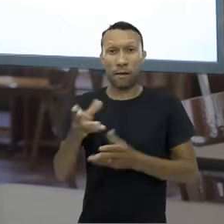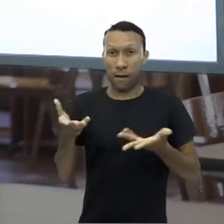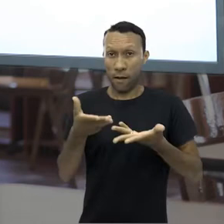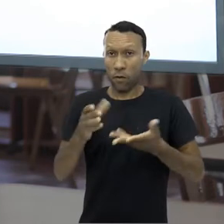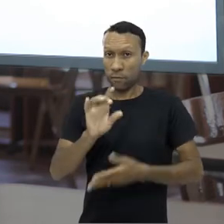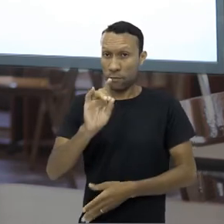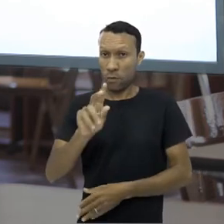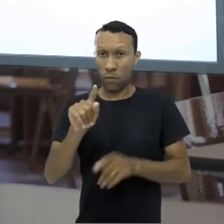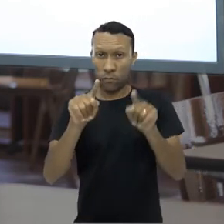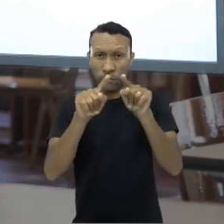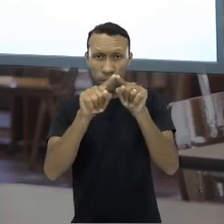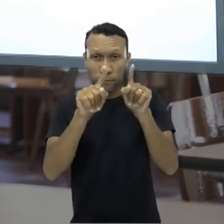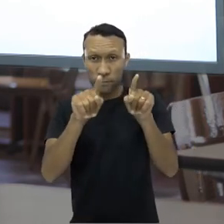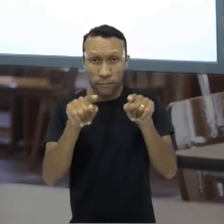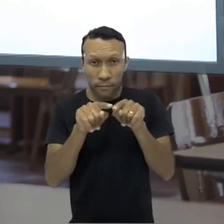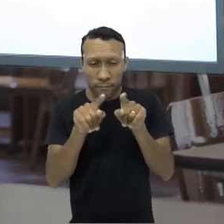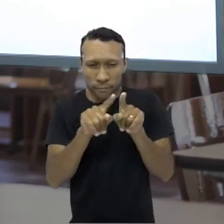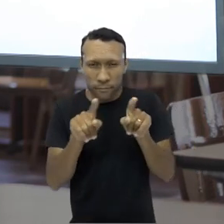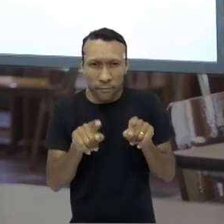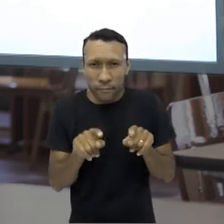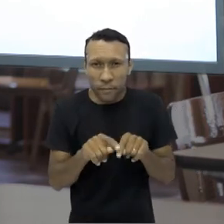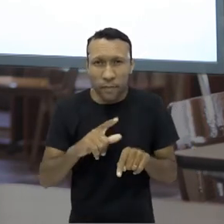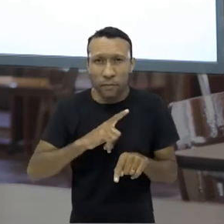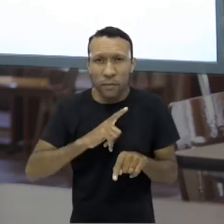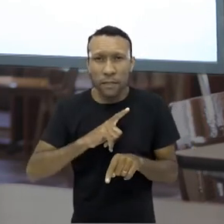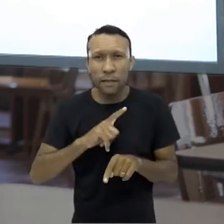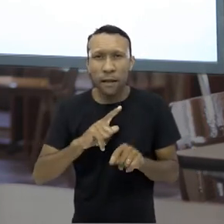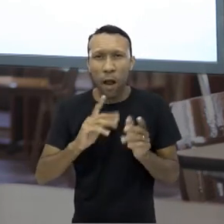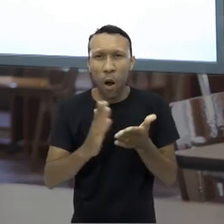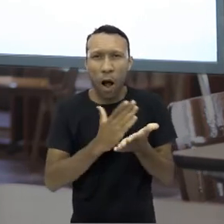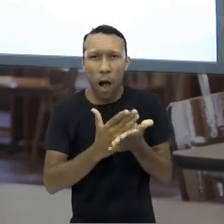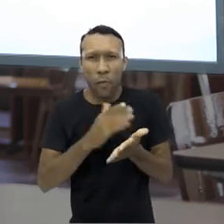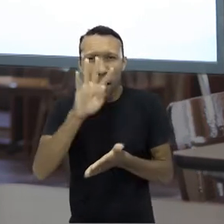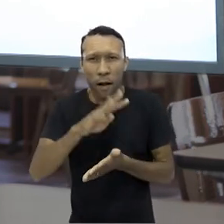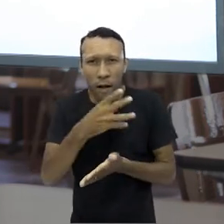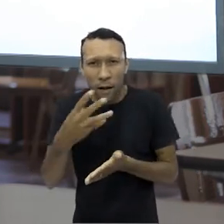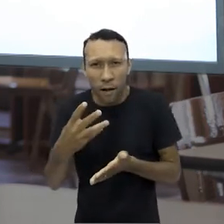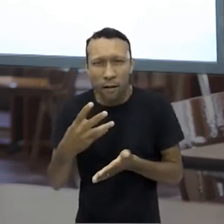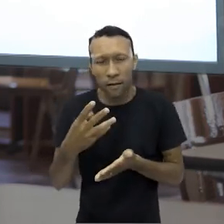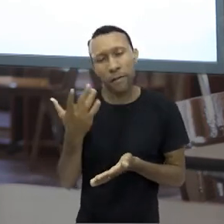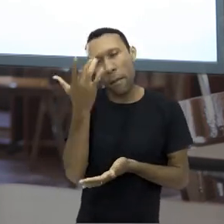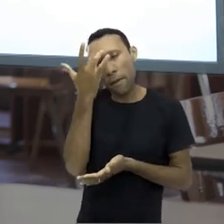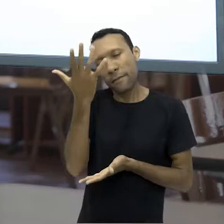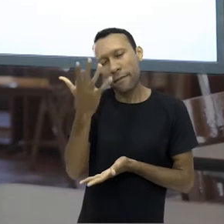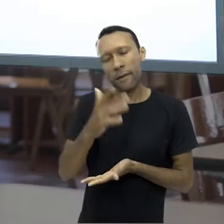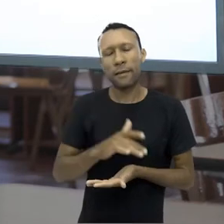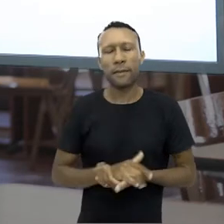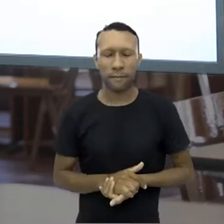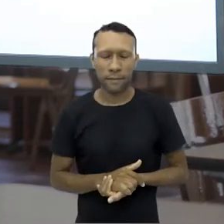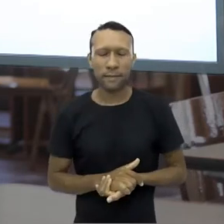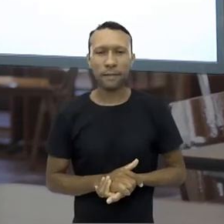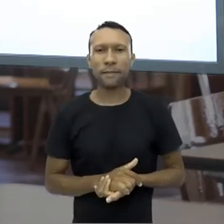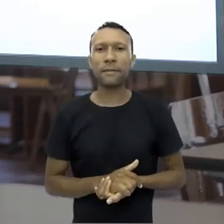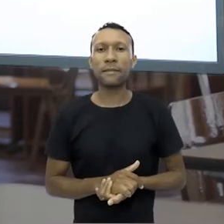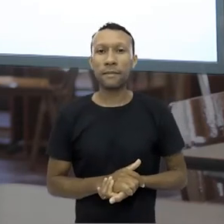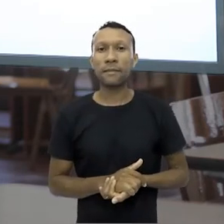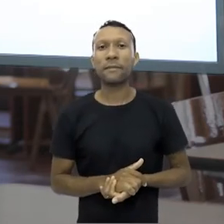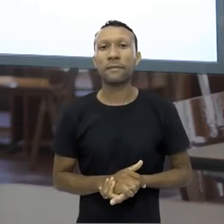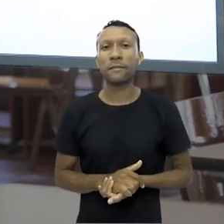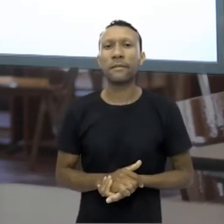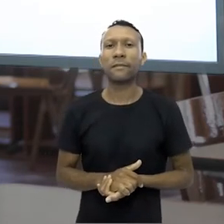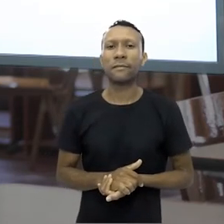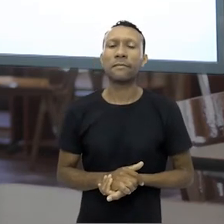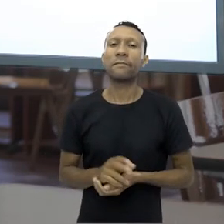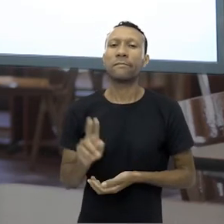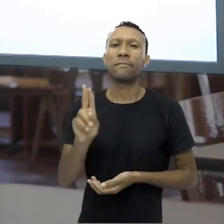isso que é importante, se você tiver em casa uma folha quadriculada, para se trabalhar esse desenho ficar mais fácil, tá bom? Como eu falei, a gente